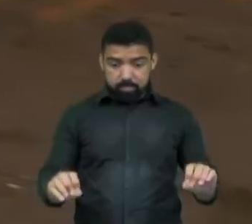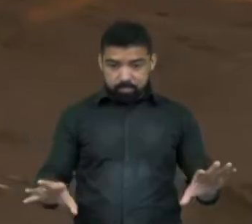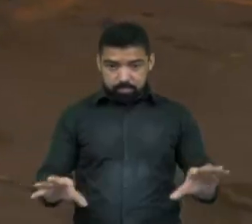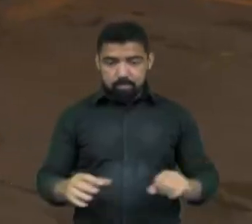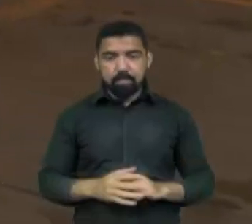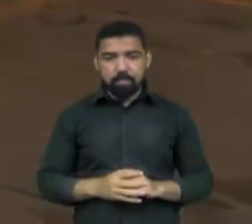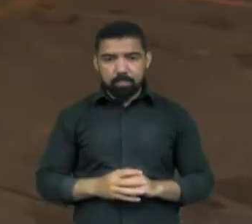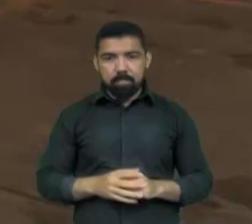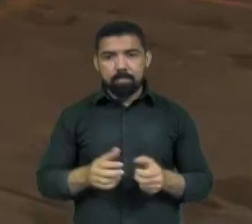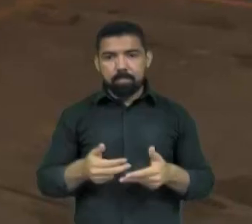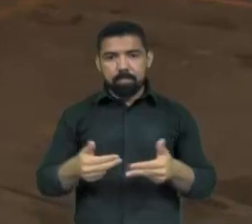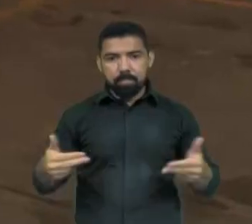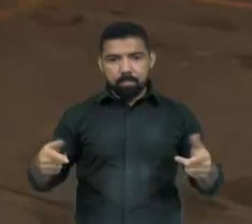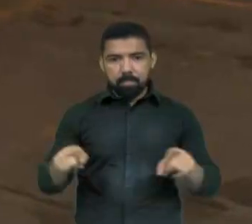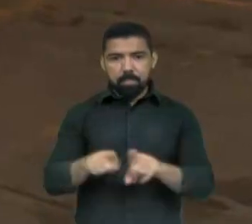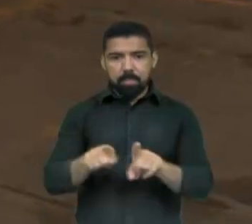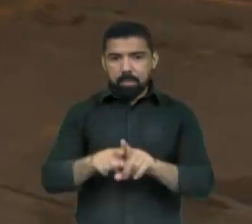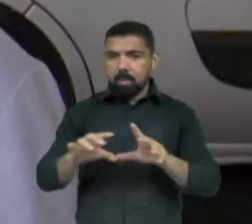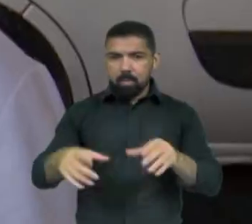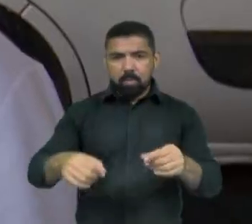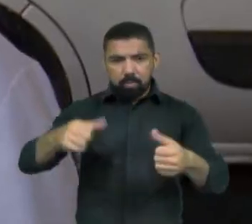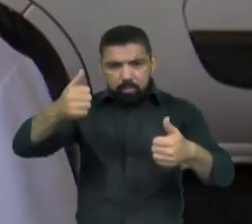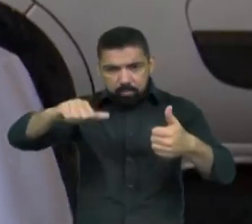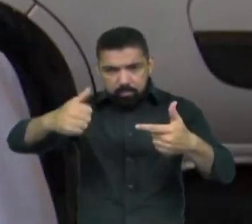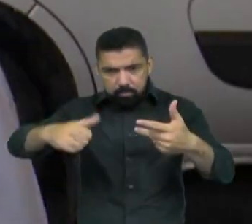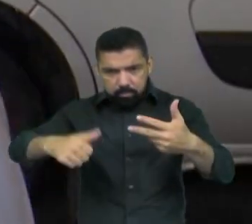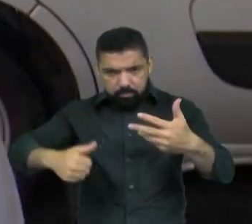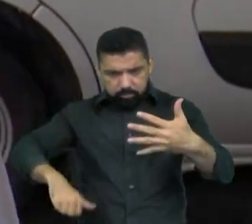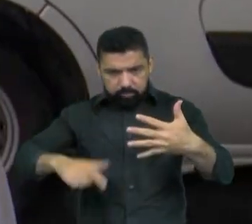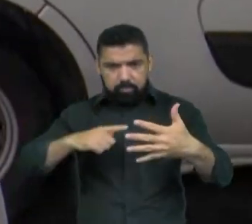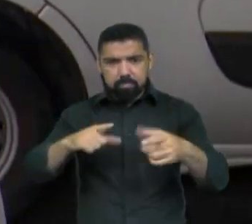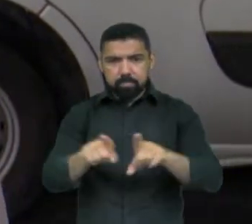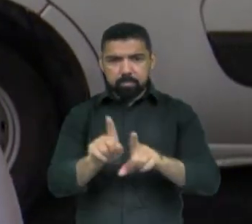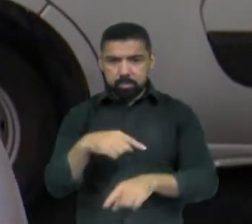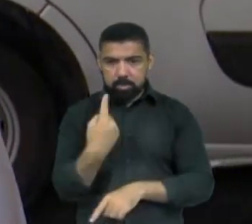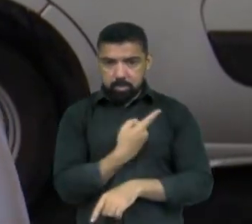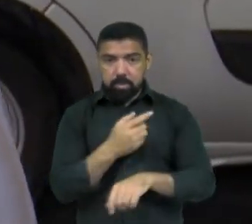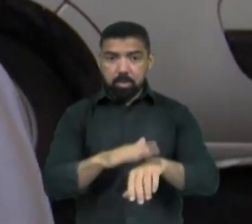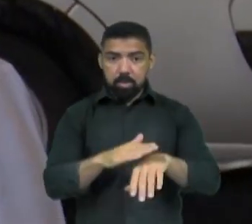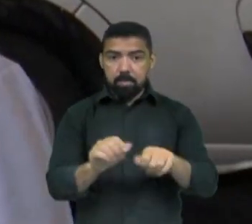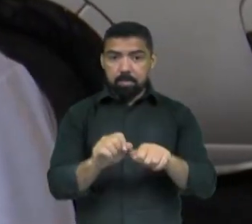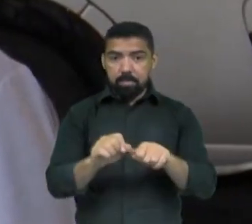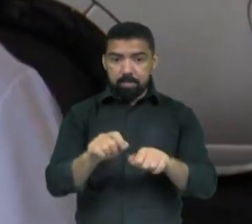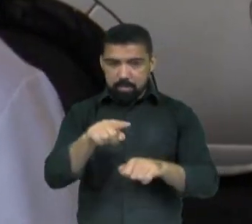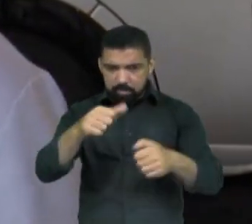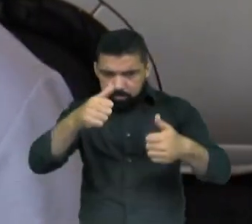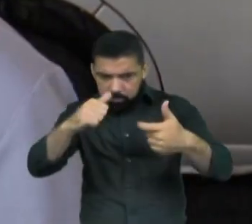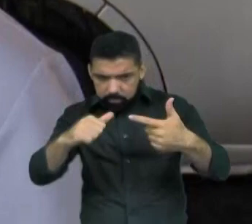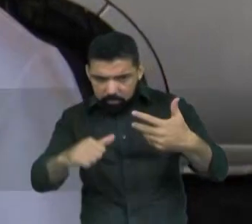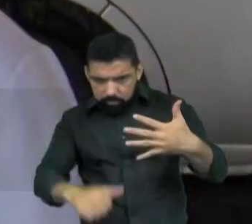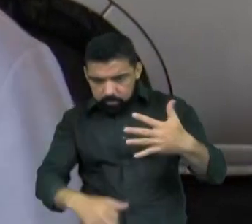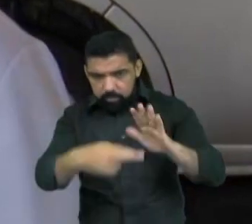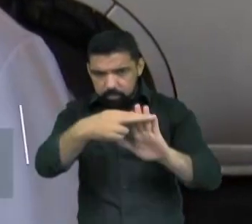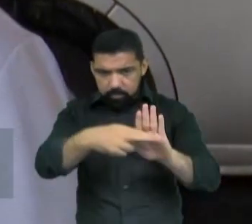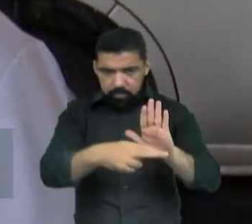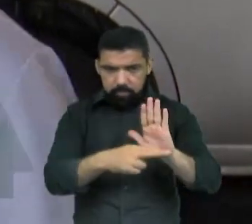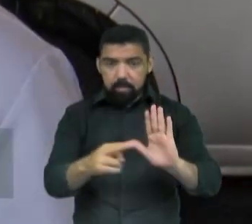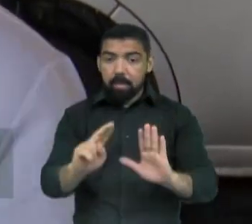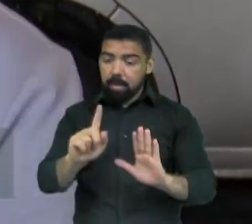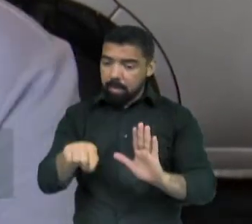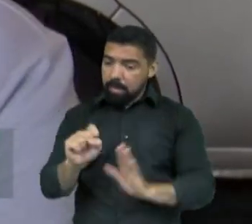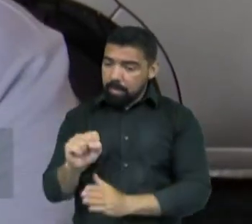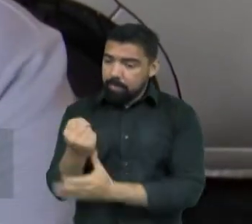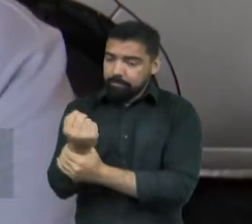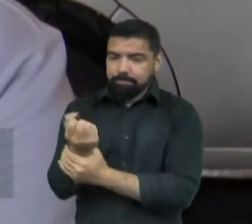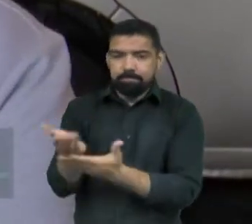esbarros das janelas são verificados. O objetivo dessa fiscalização, dessa vistoria regulamentar, é dar segurança ao transporte, né?